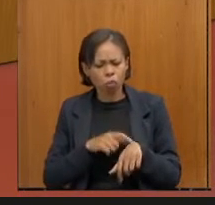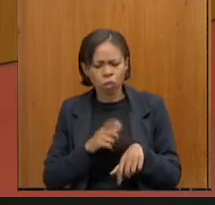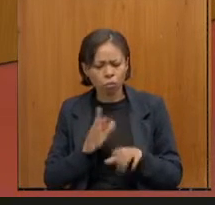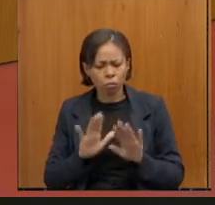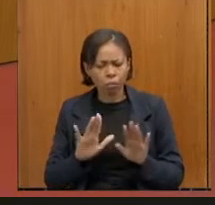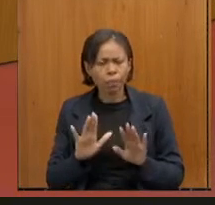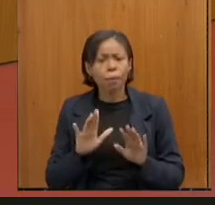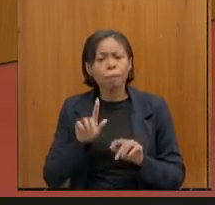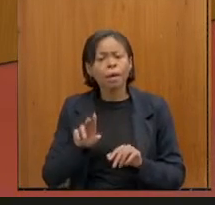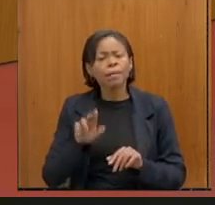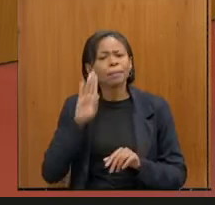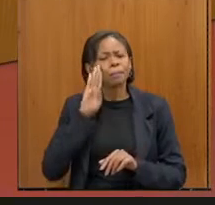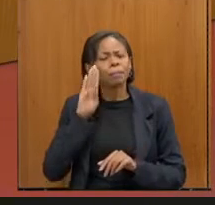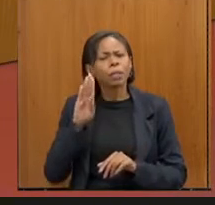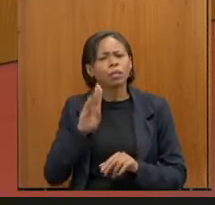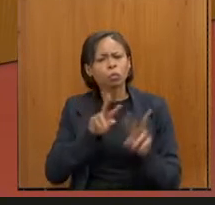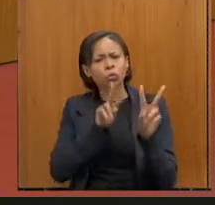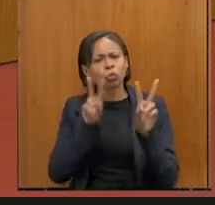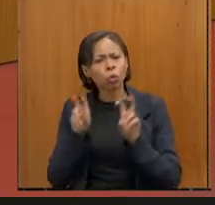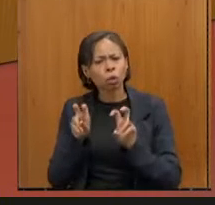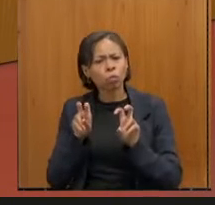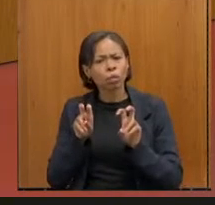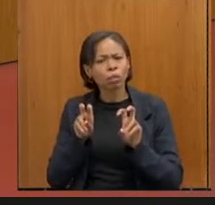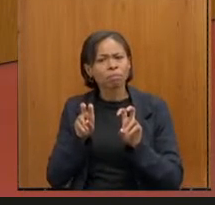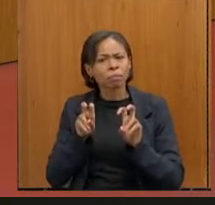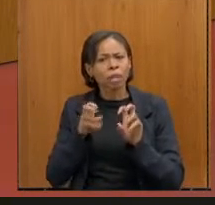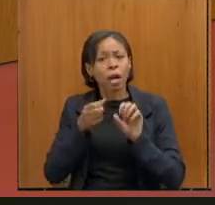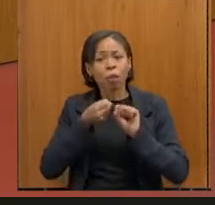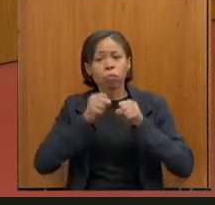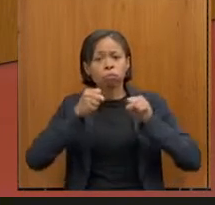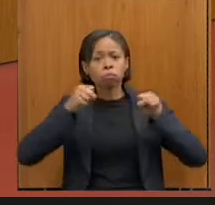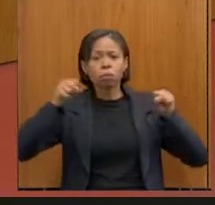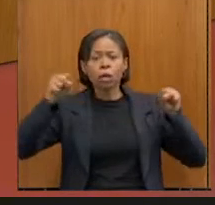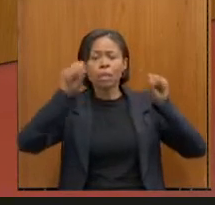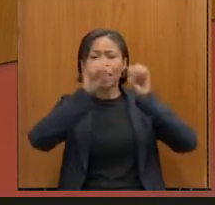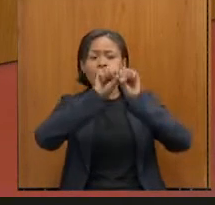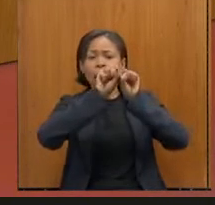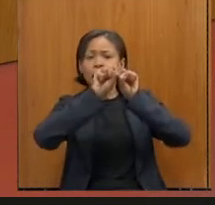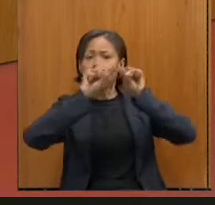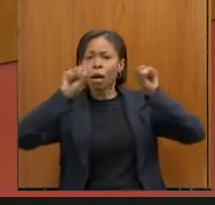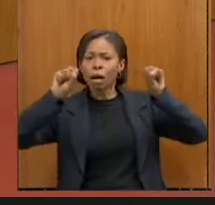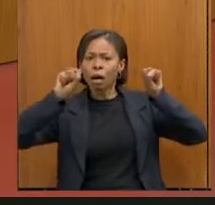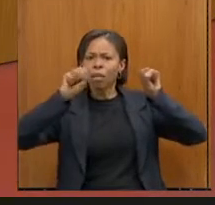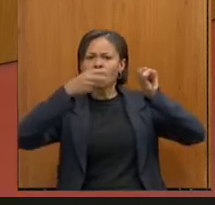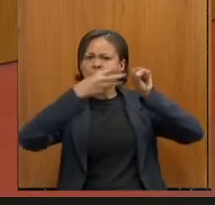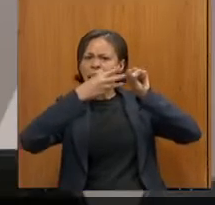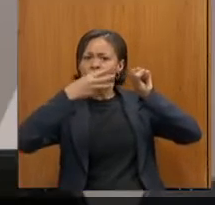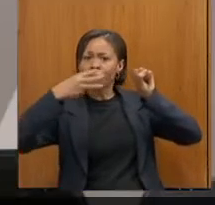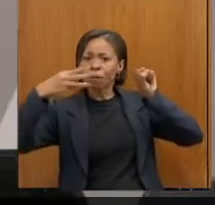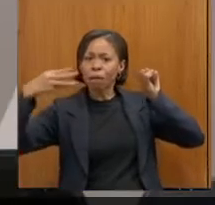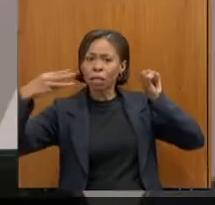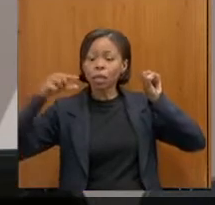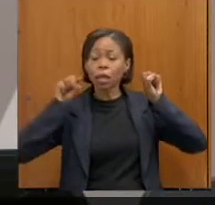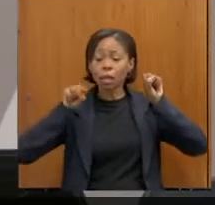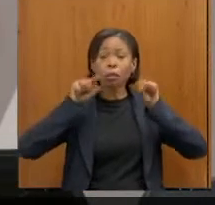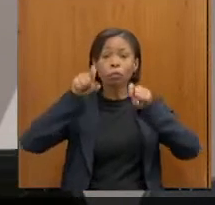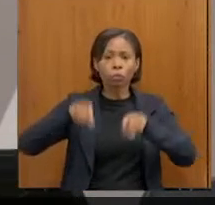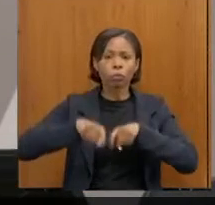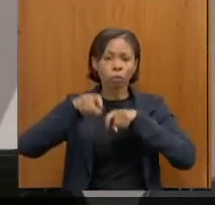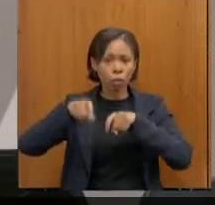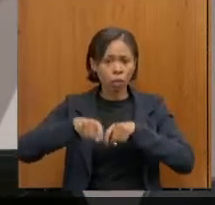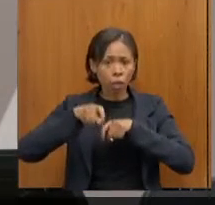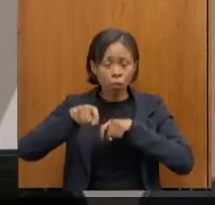sobretudo a respeito das expansão da rede trifásica no campo é uma verdadeira revolução no campo Presidente